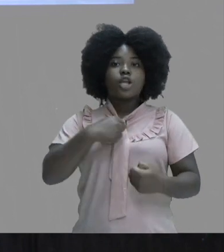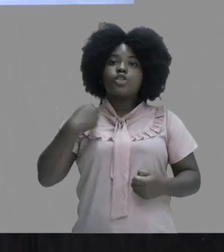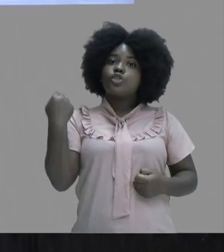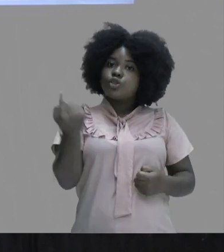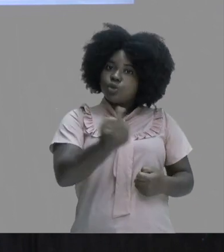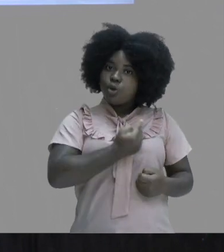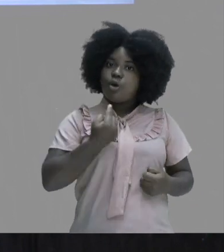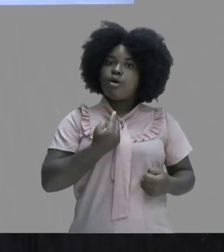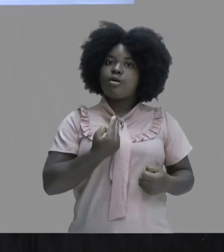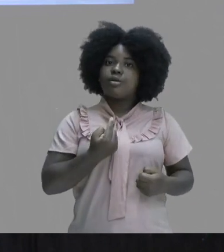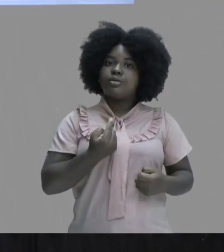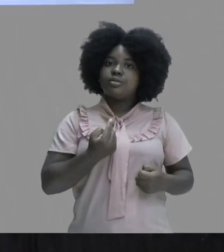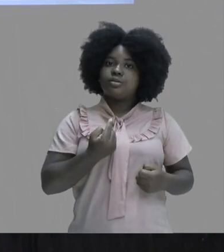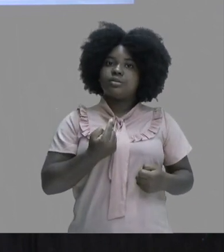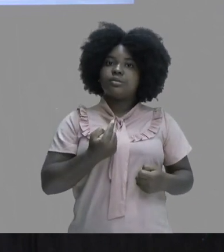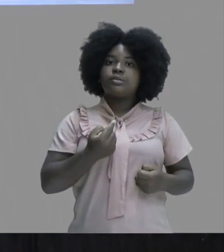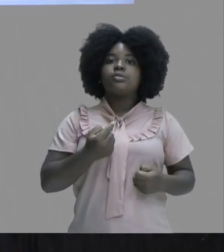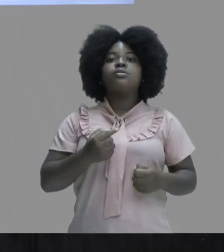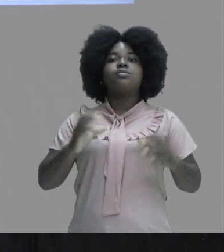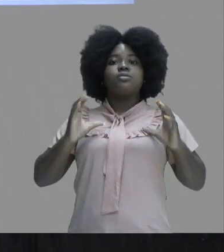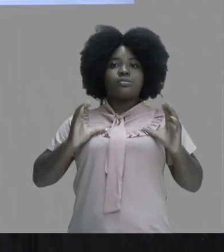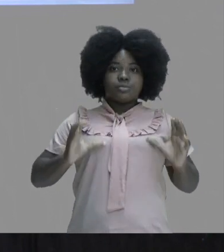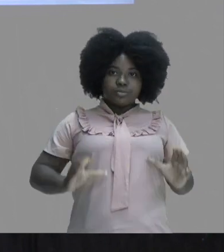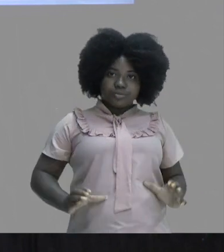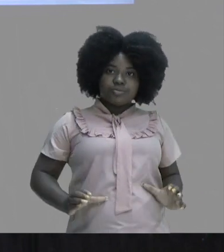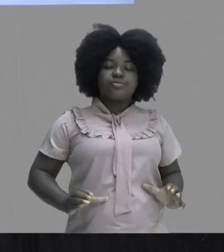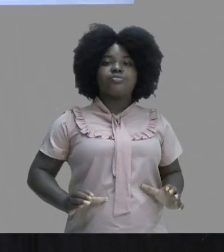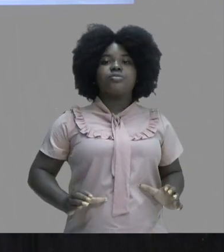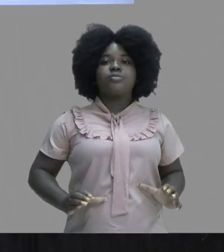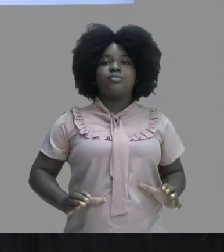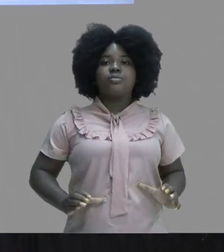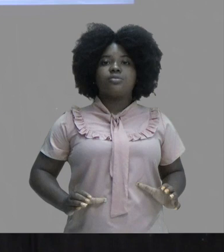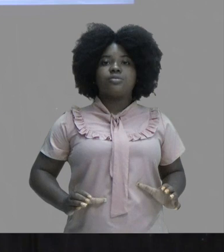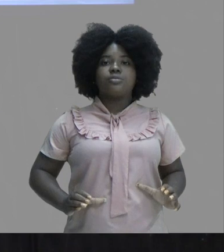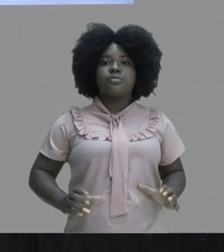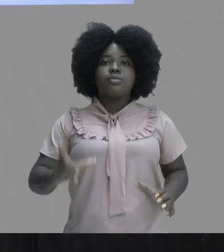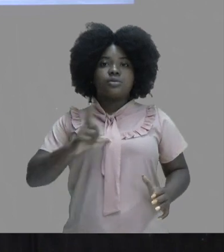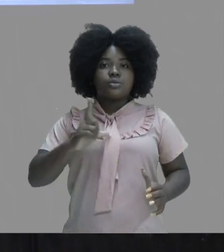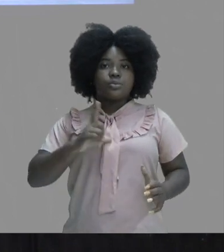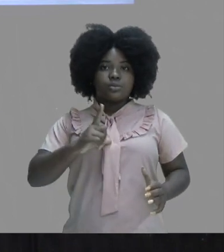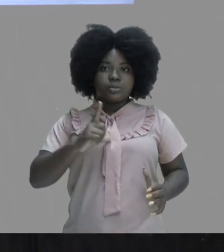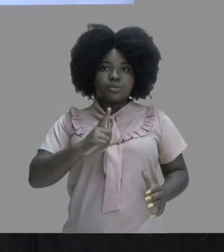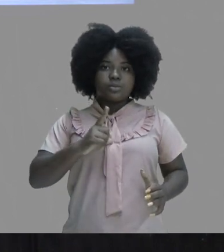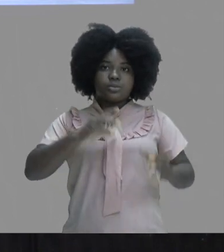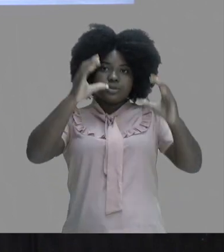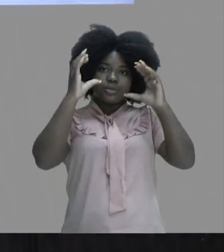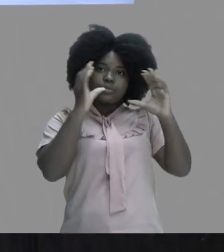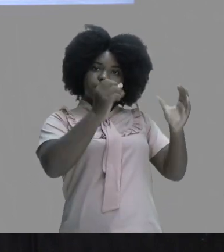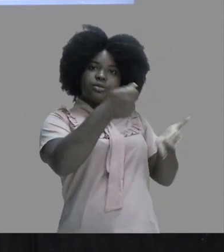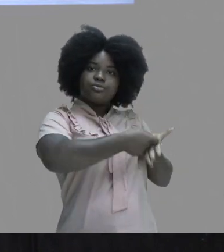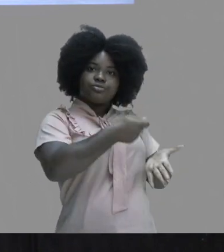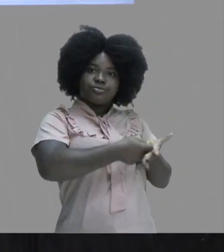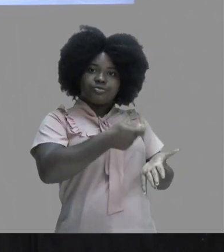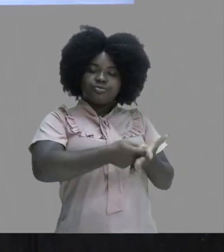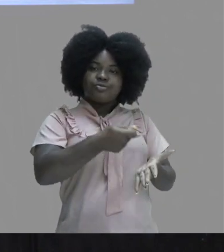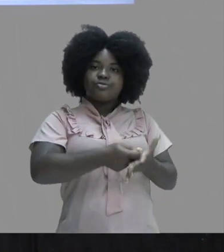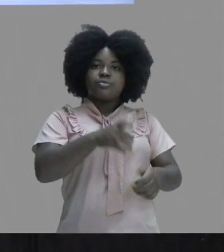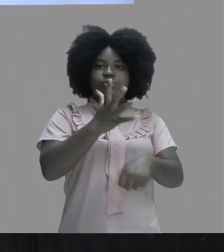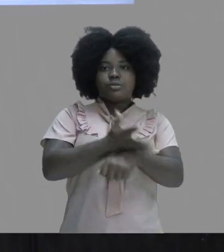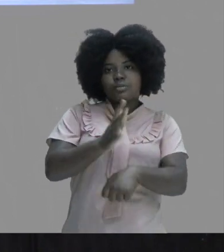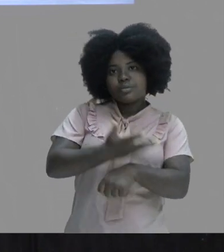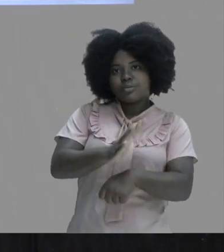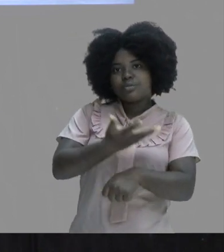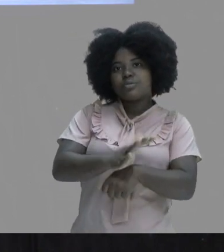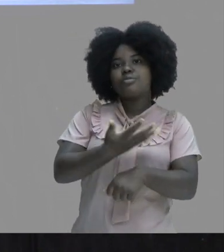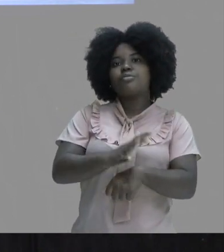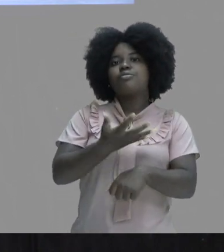que, primeiro, cumprimos deveres, segundo, temos direitos de ordem política, civil e social.